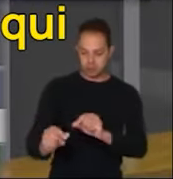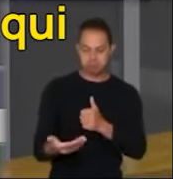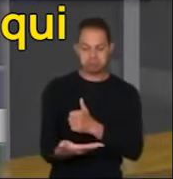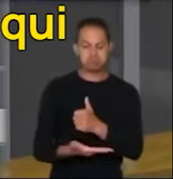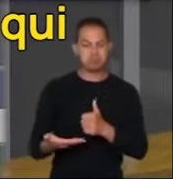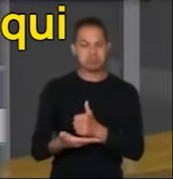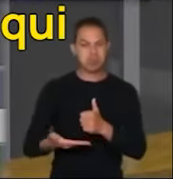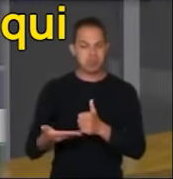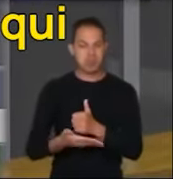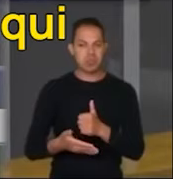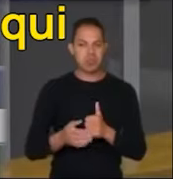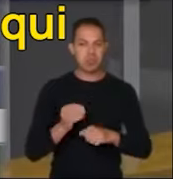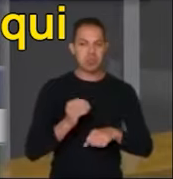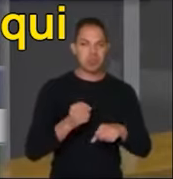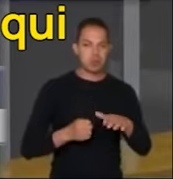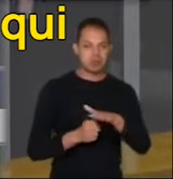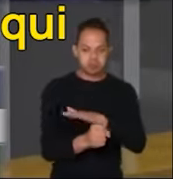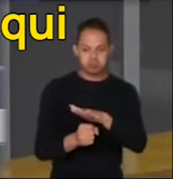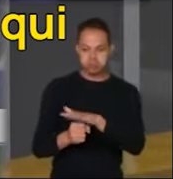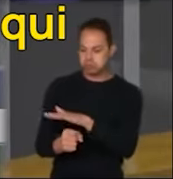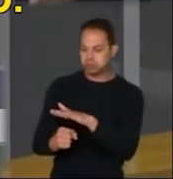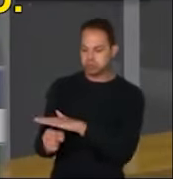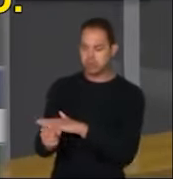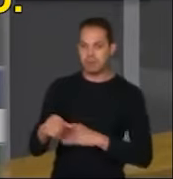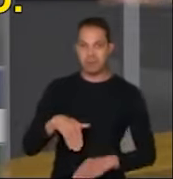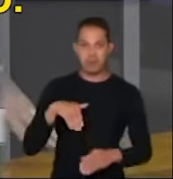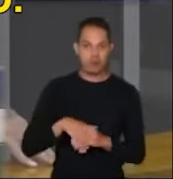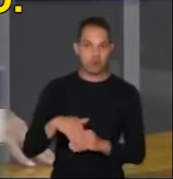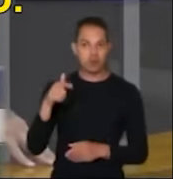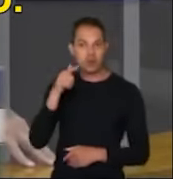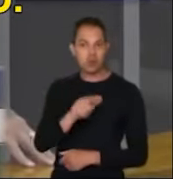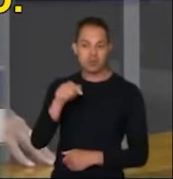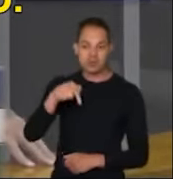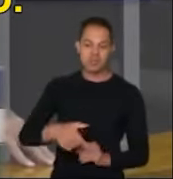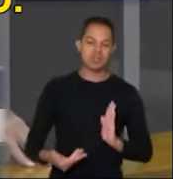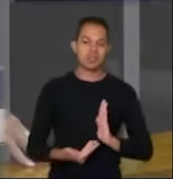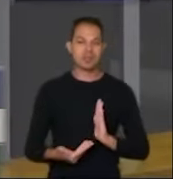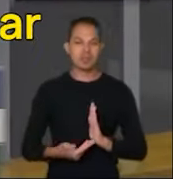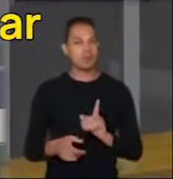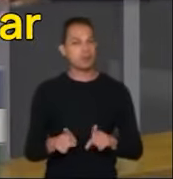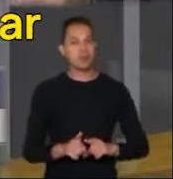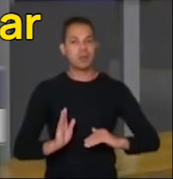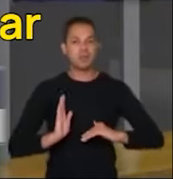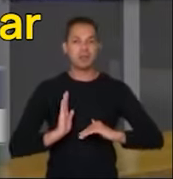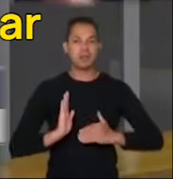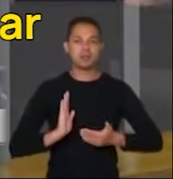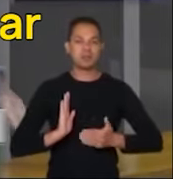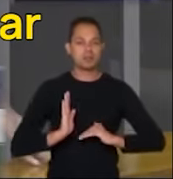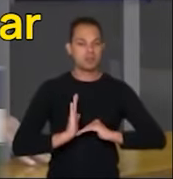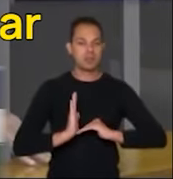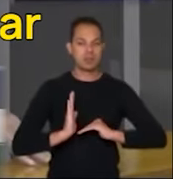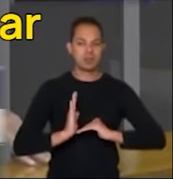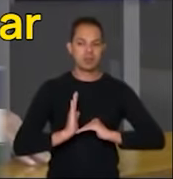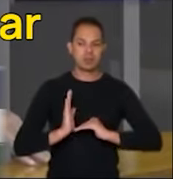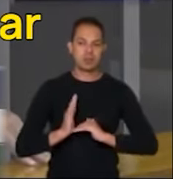esse cabidão de emprego para ter votos aqui na Câmara e no Senado. Esse é o